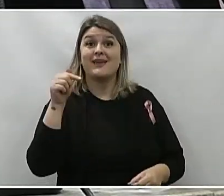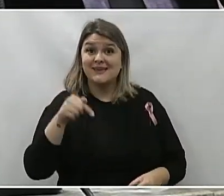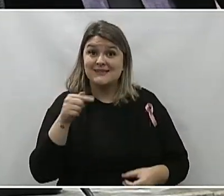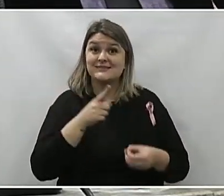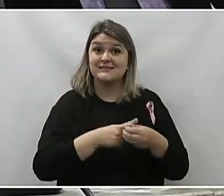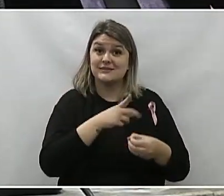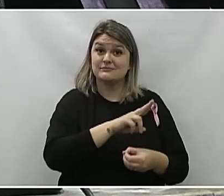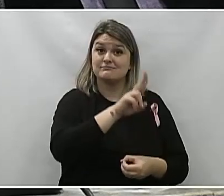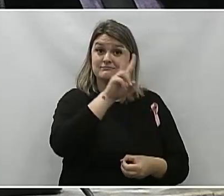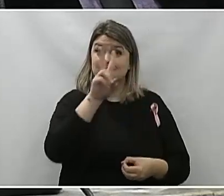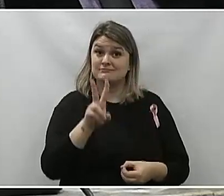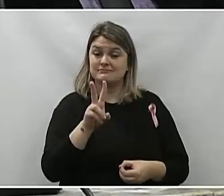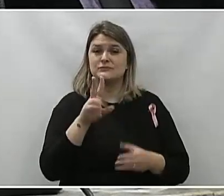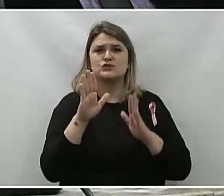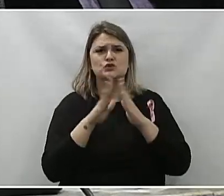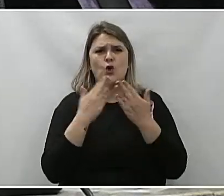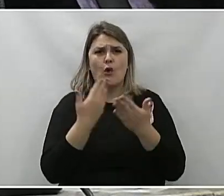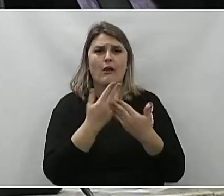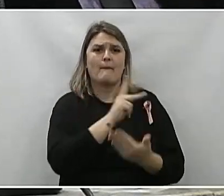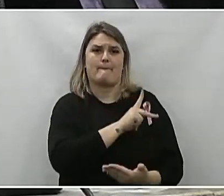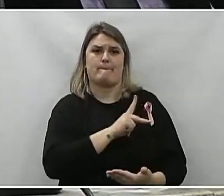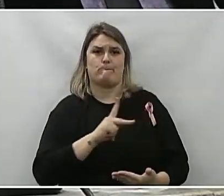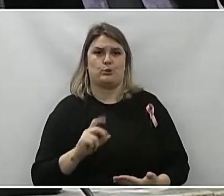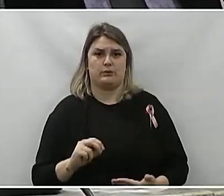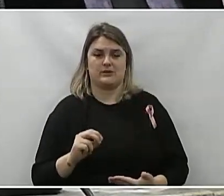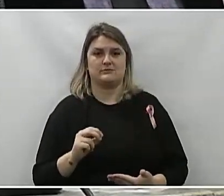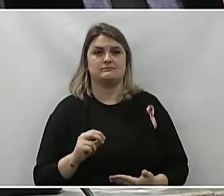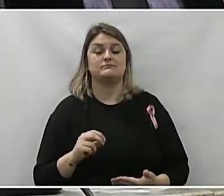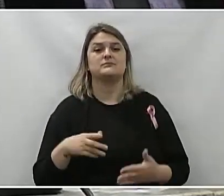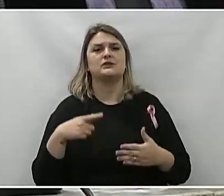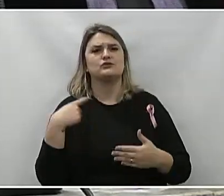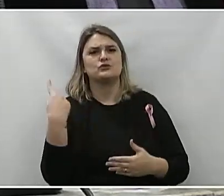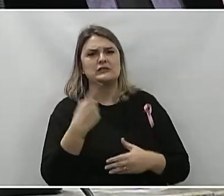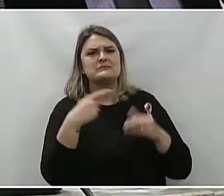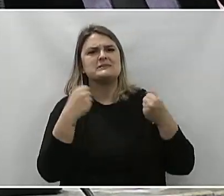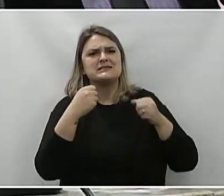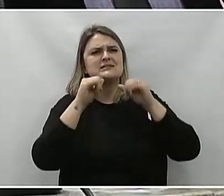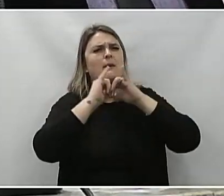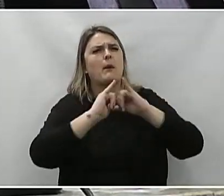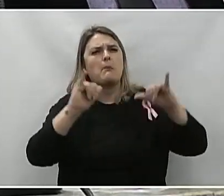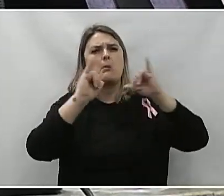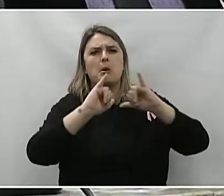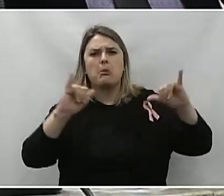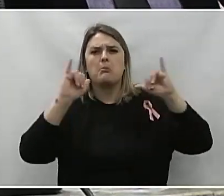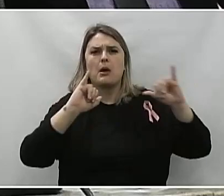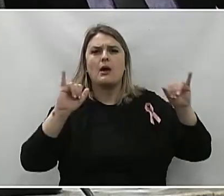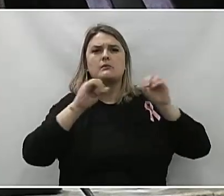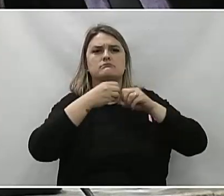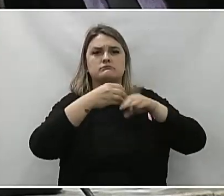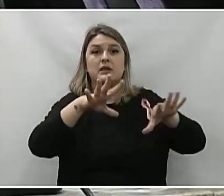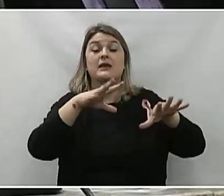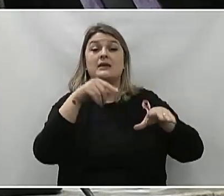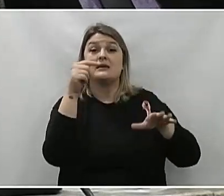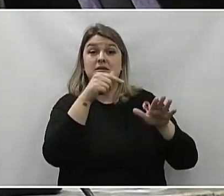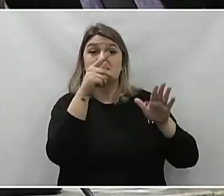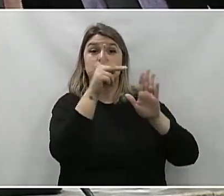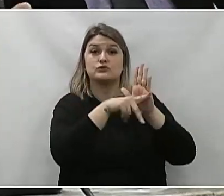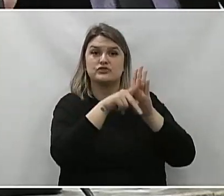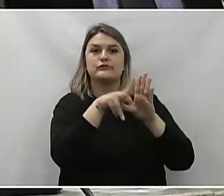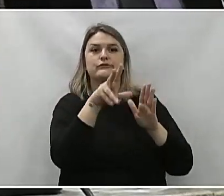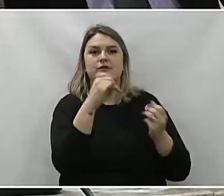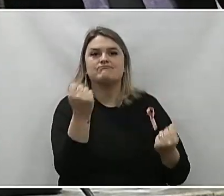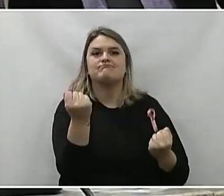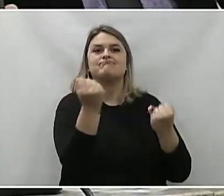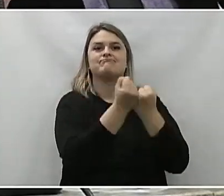é daqui de união da vitória ainda uma escola pública daqui então a gente precisa se divulgar essa iniciativa esse projeto ele vem para